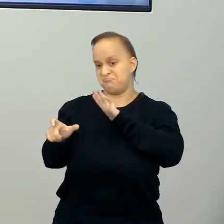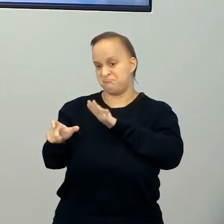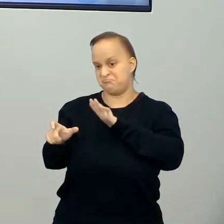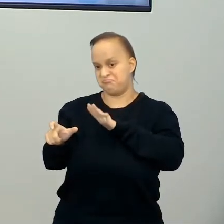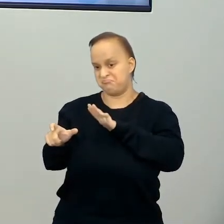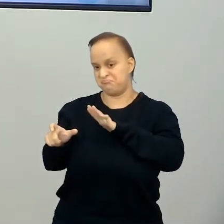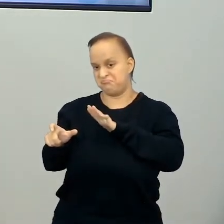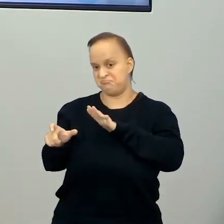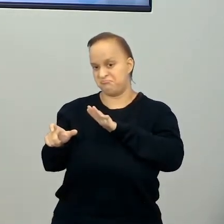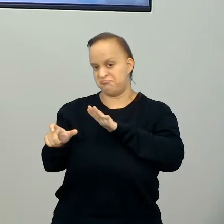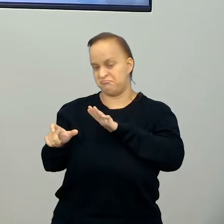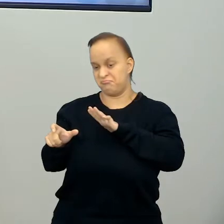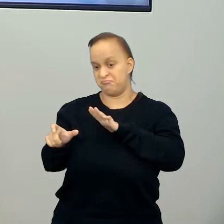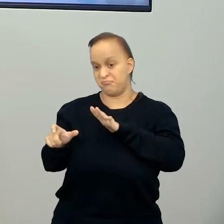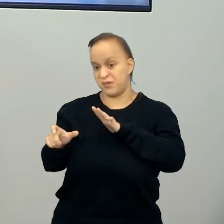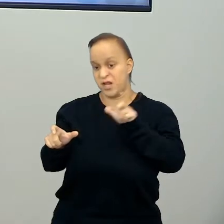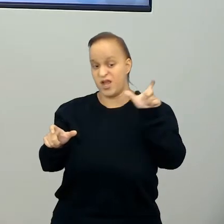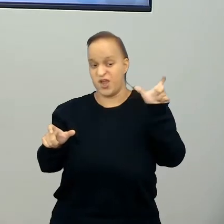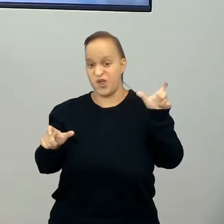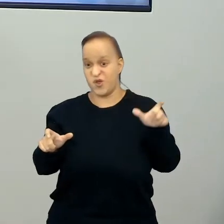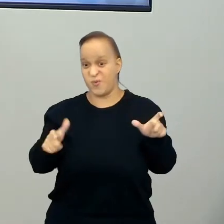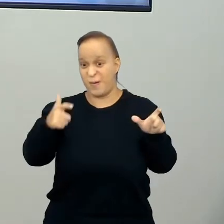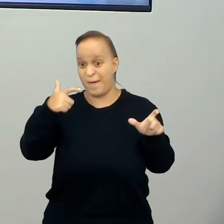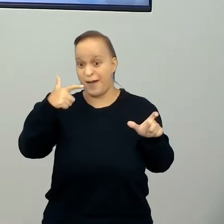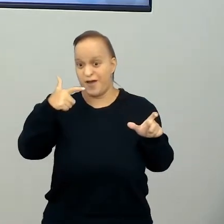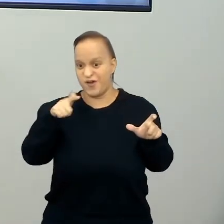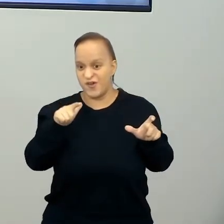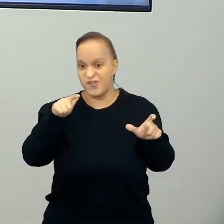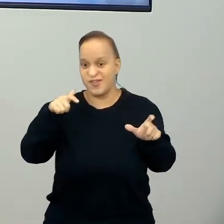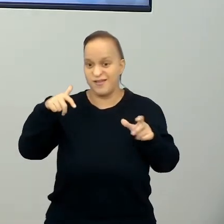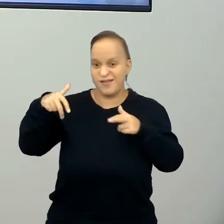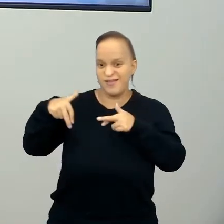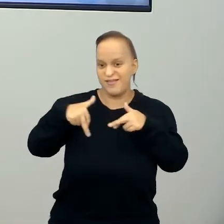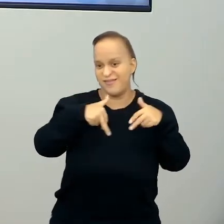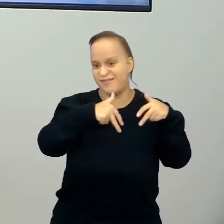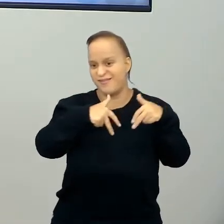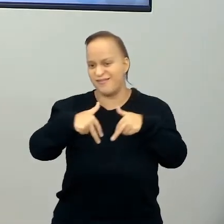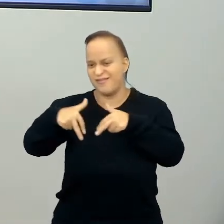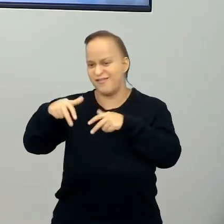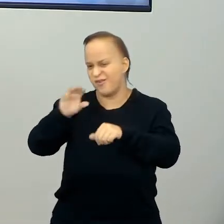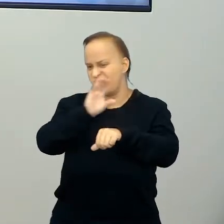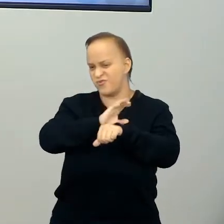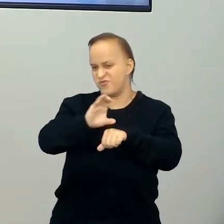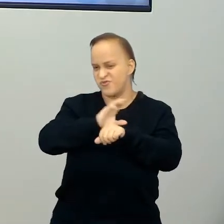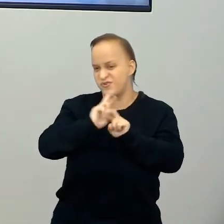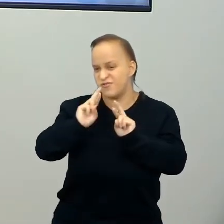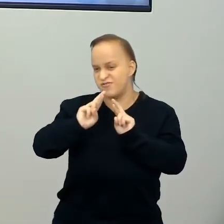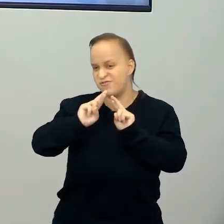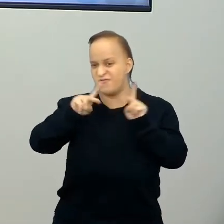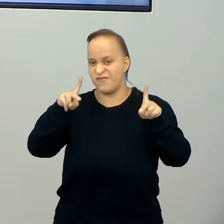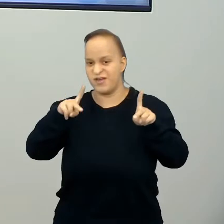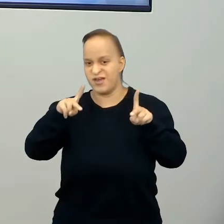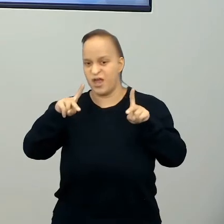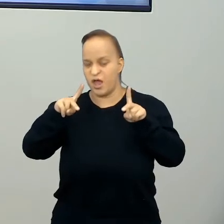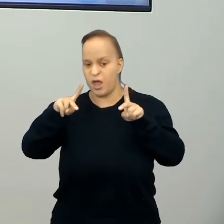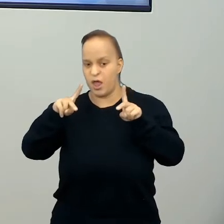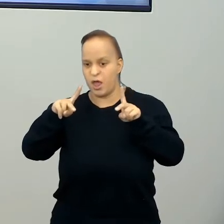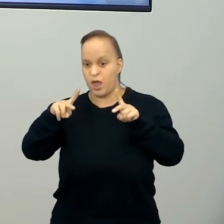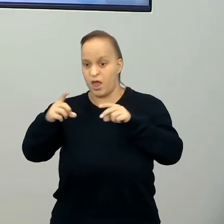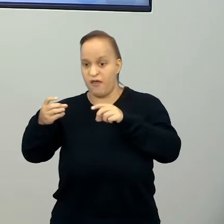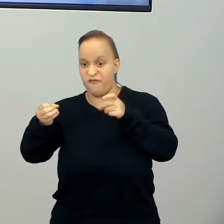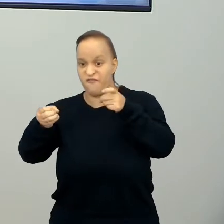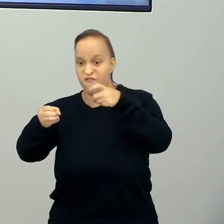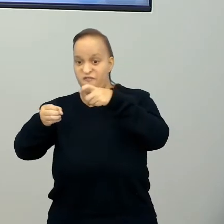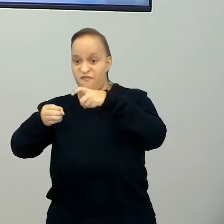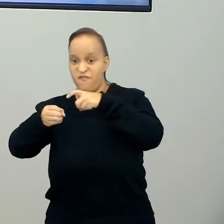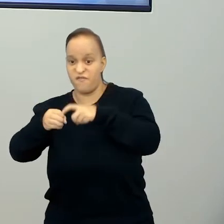ela começou a andar com o ciclano, ela foi fazer tal curso, ela fez um negócio diferente, e agora ela voltou e ela não tá falando igual ela